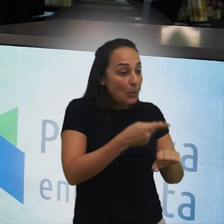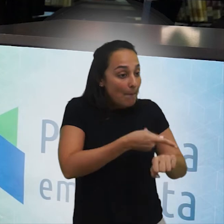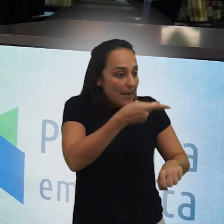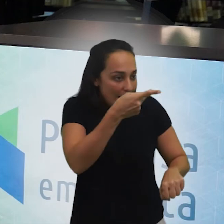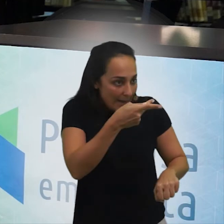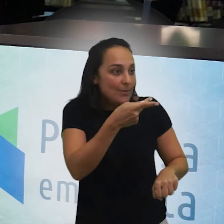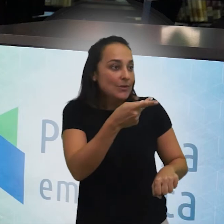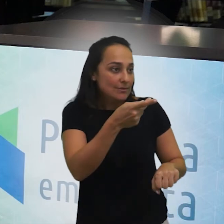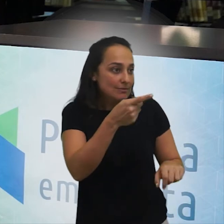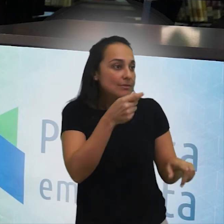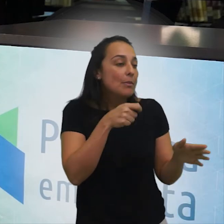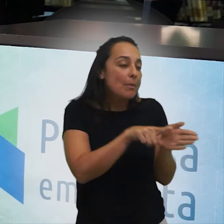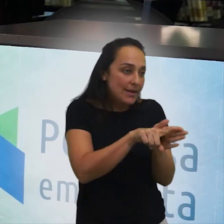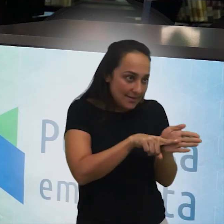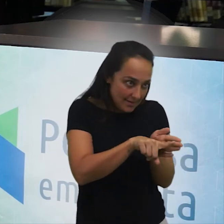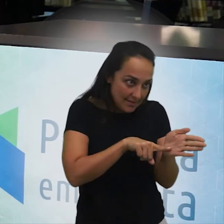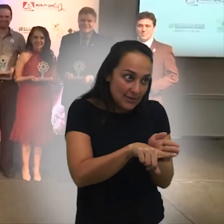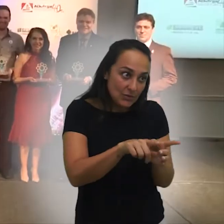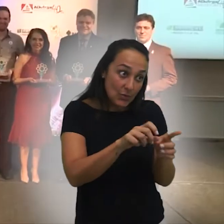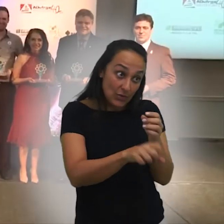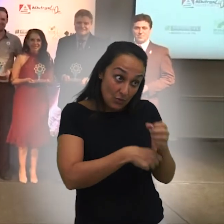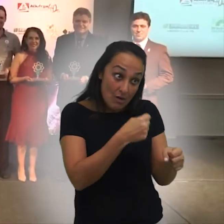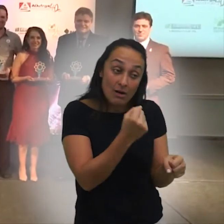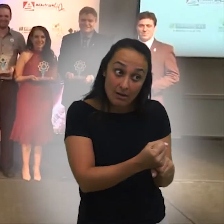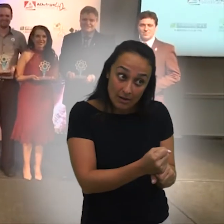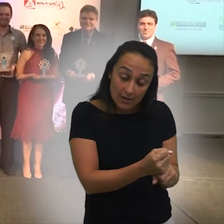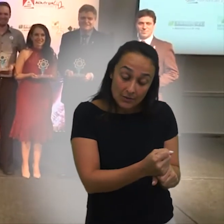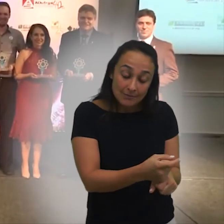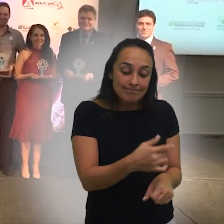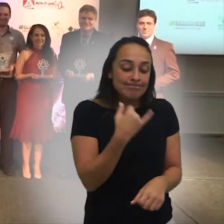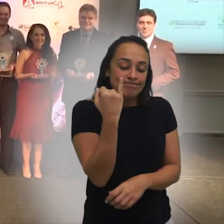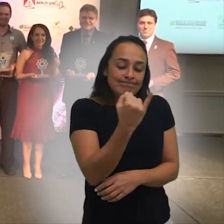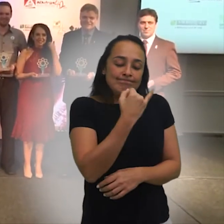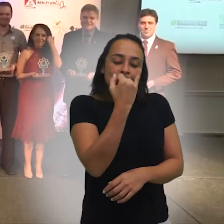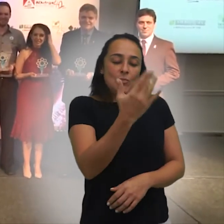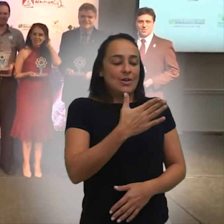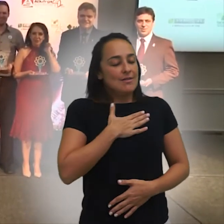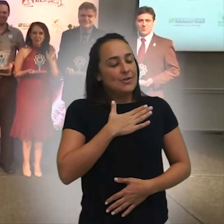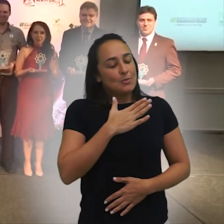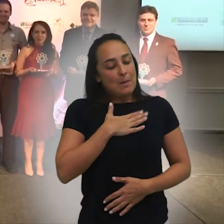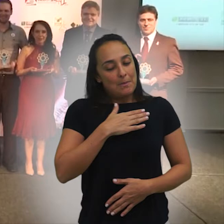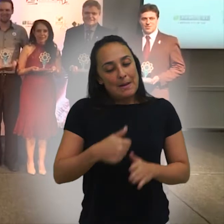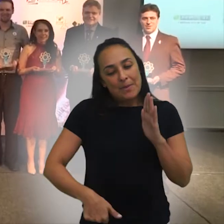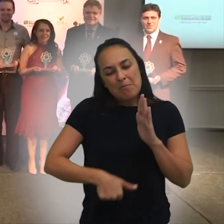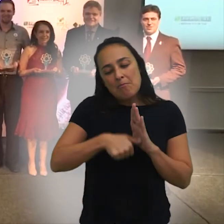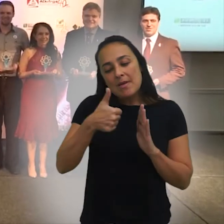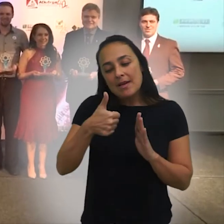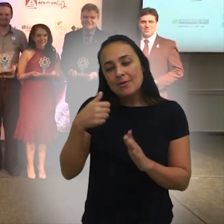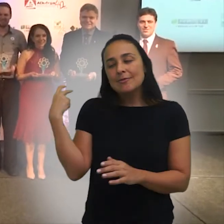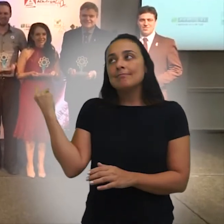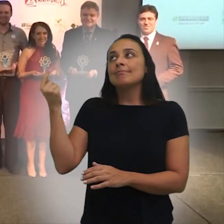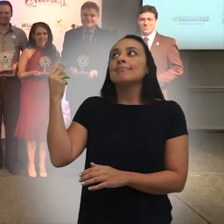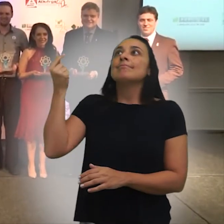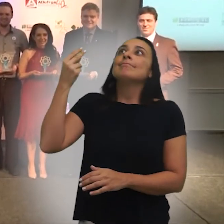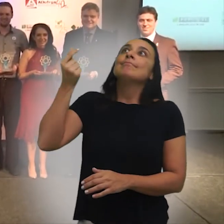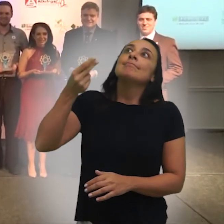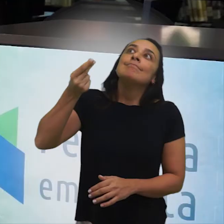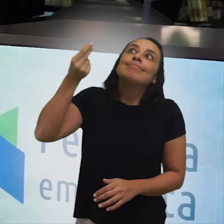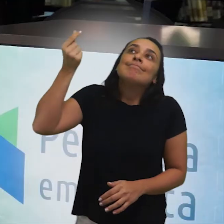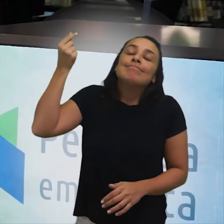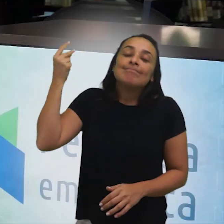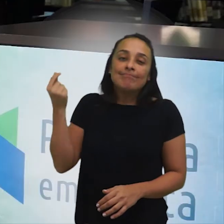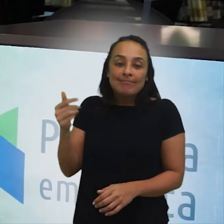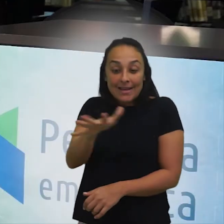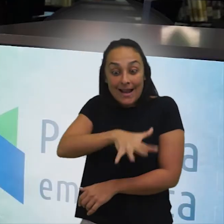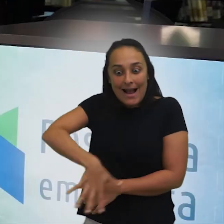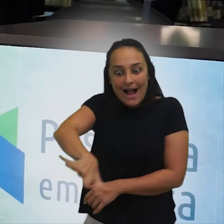algo que para mim foi muito importante. Primeiro porque há muitos anos a área de artes visuais não recebia esse prêmio. Eu soube que